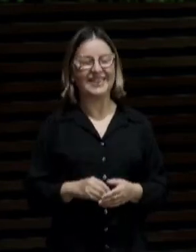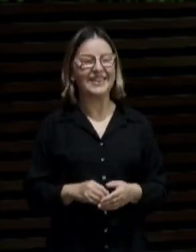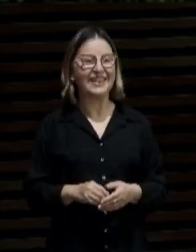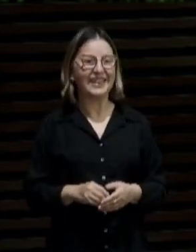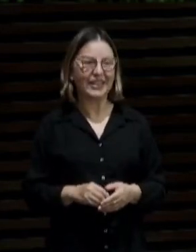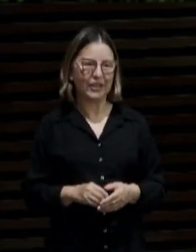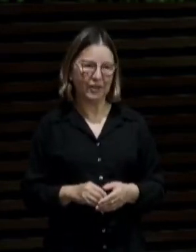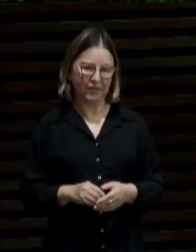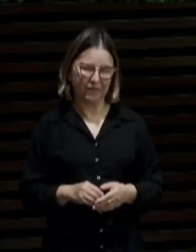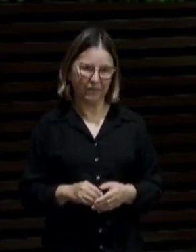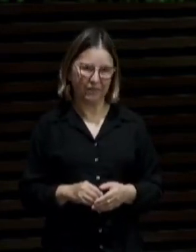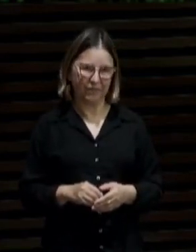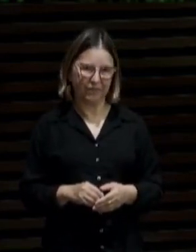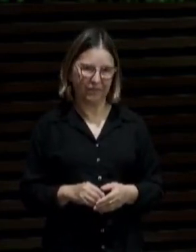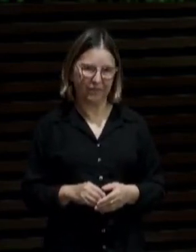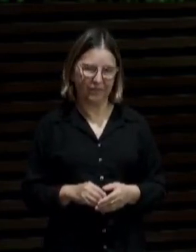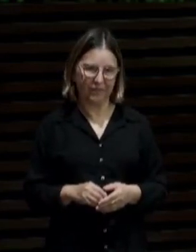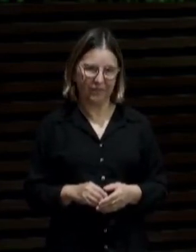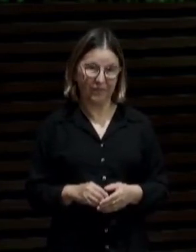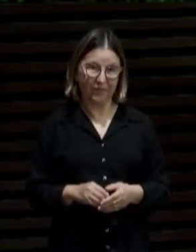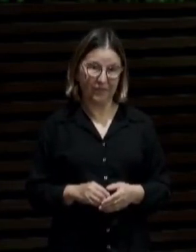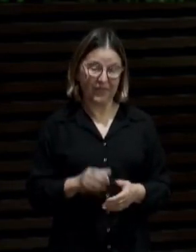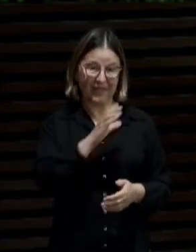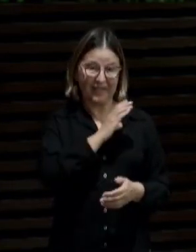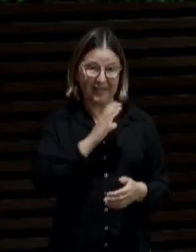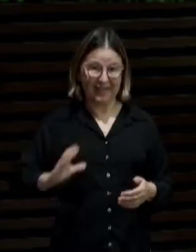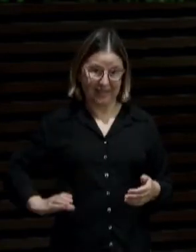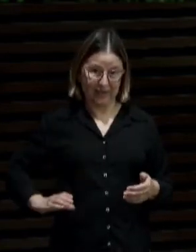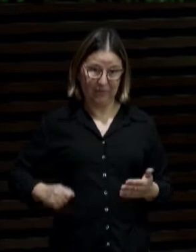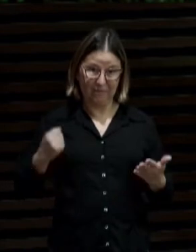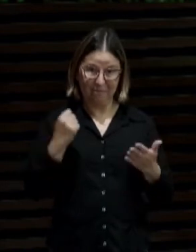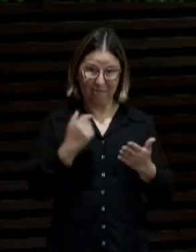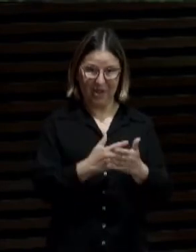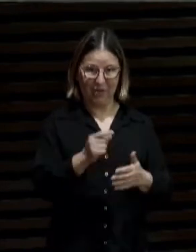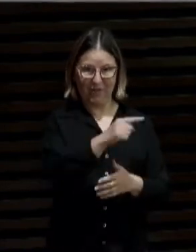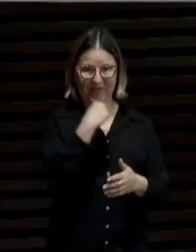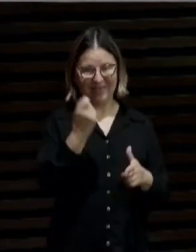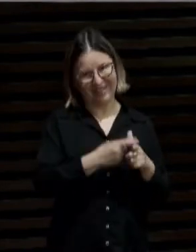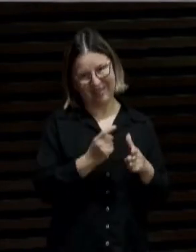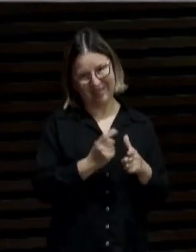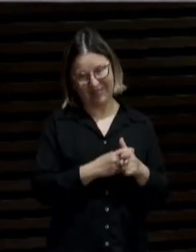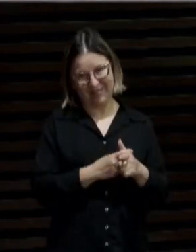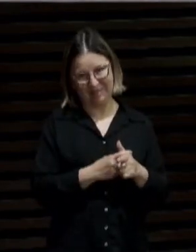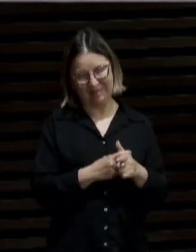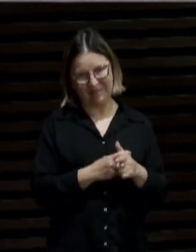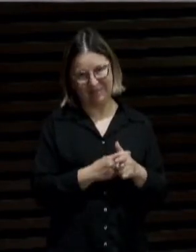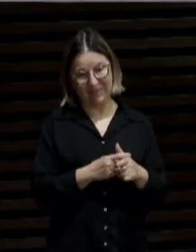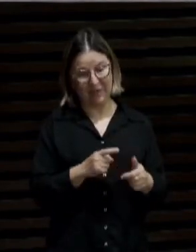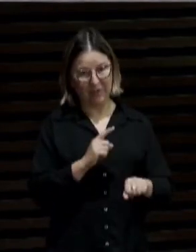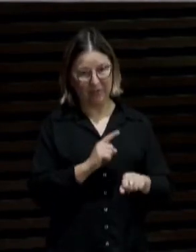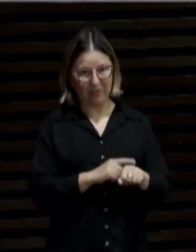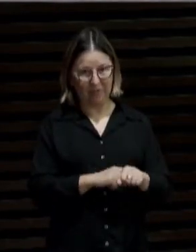fala, eu também pago a morte deles. Cristo, quando é crucificado,